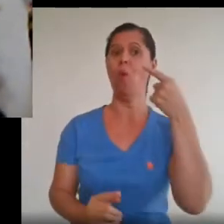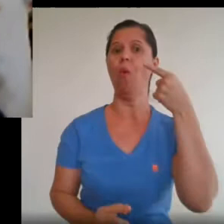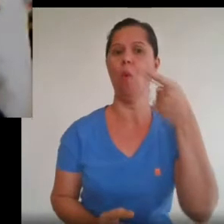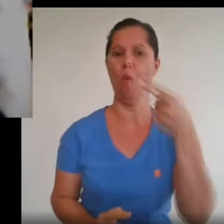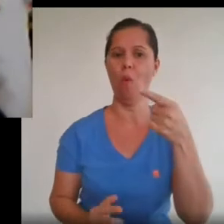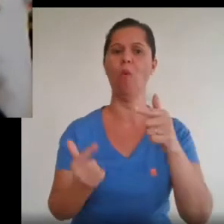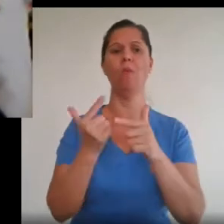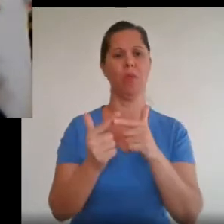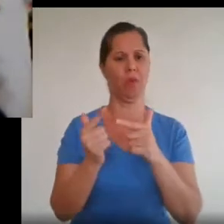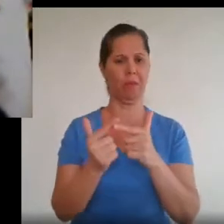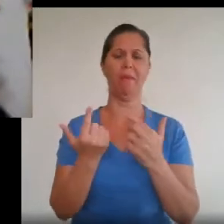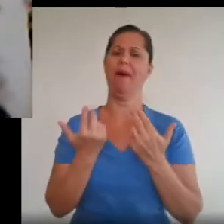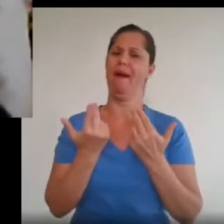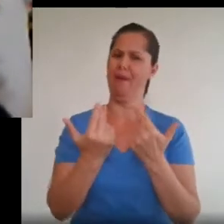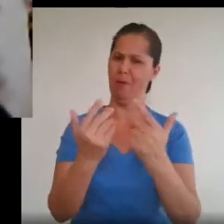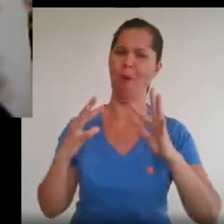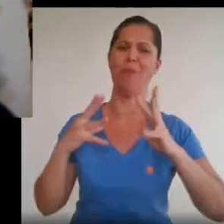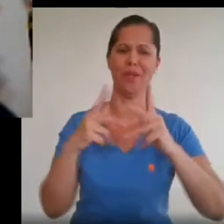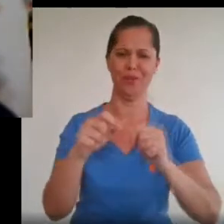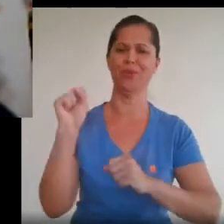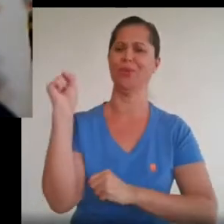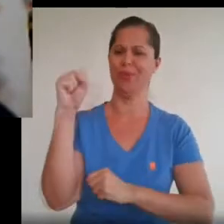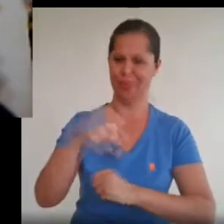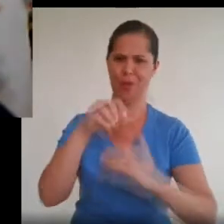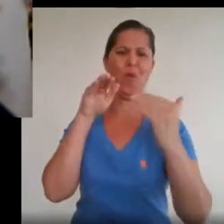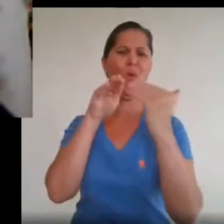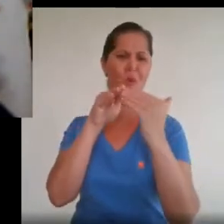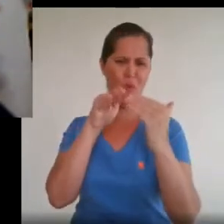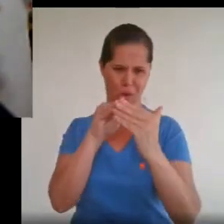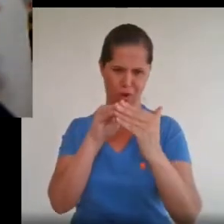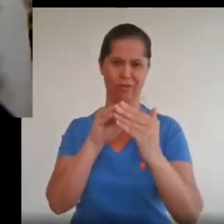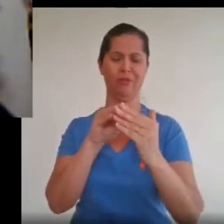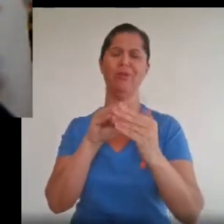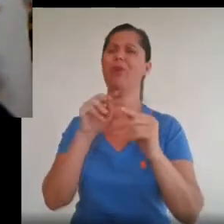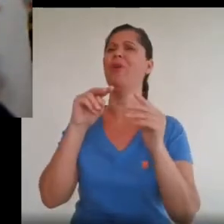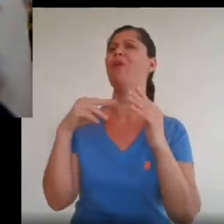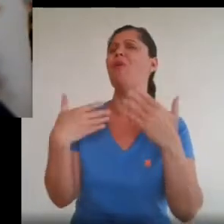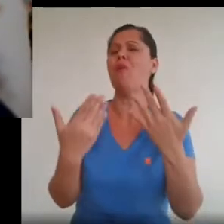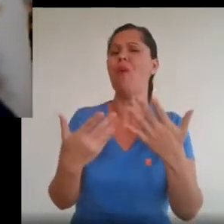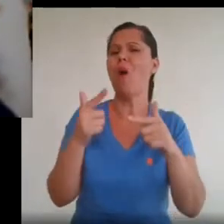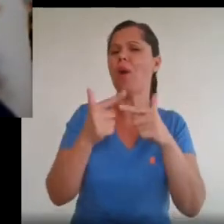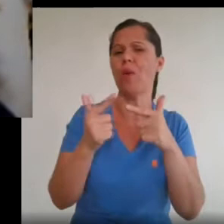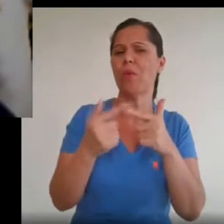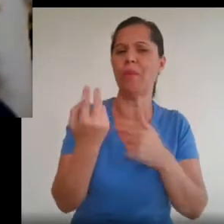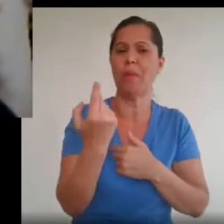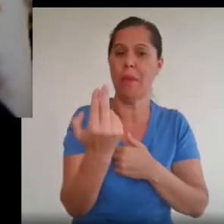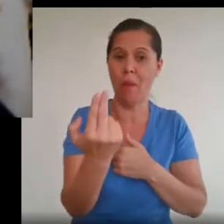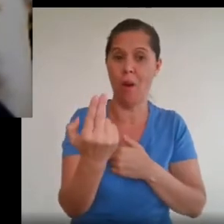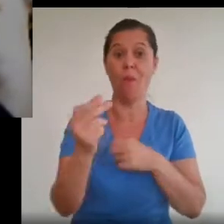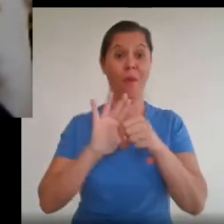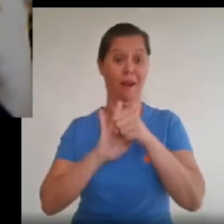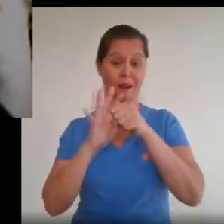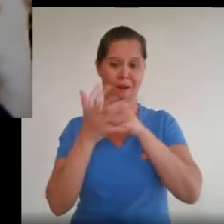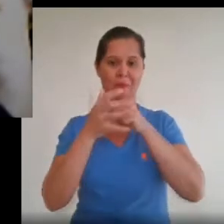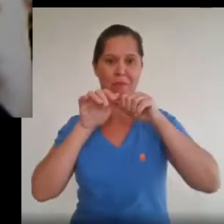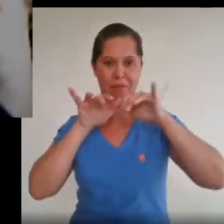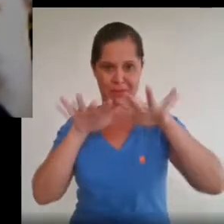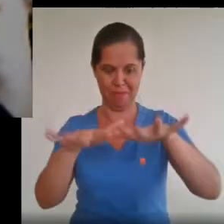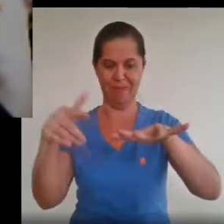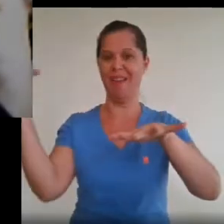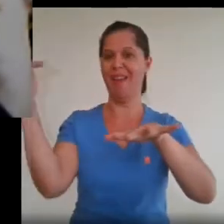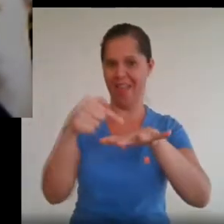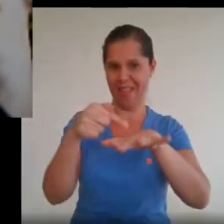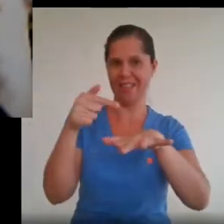um problema que é para todos, que é a pandemia. Mas a